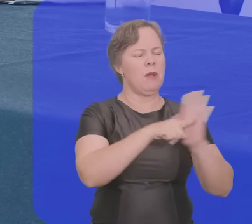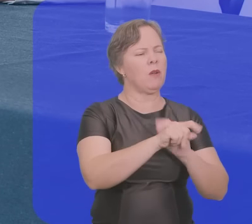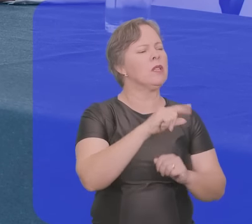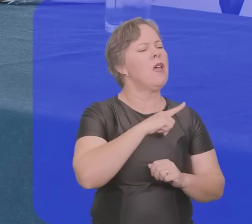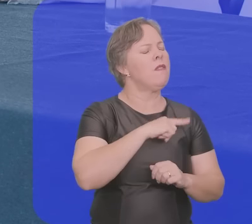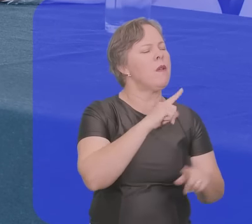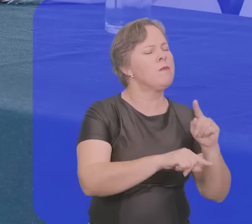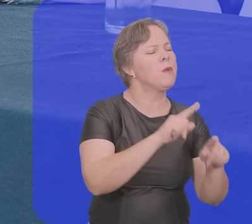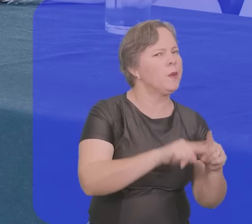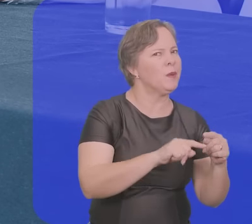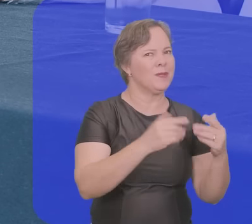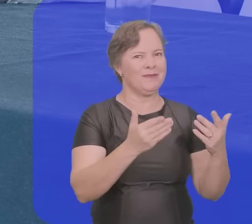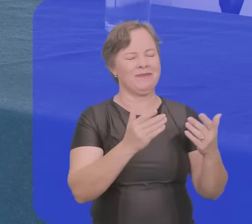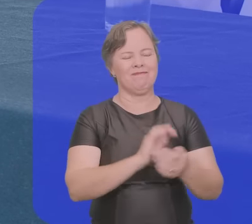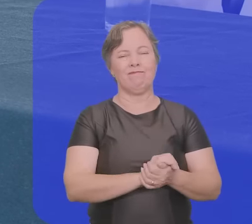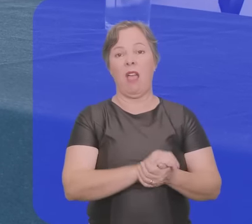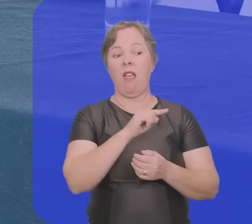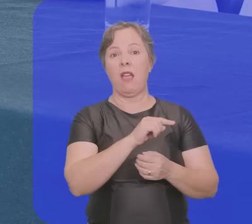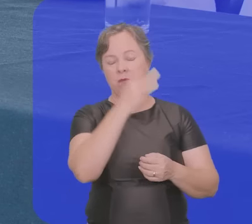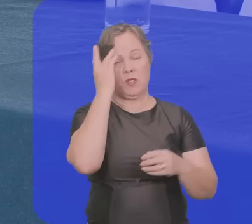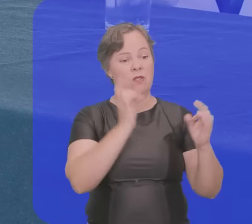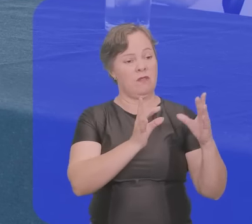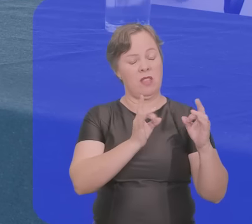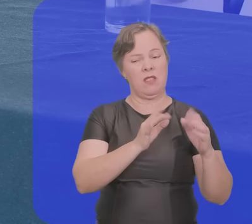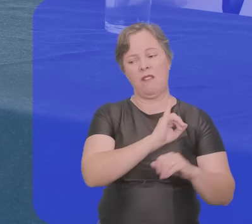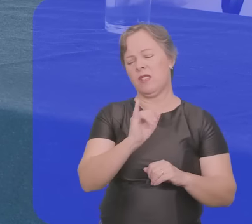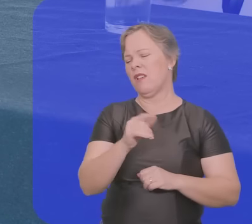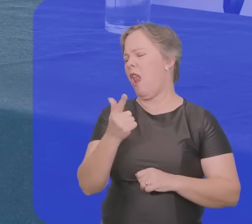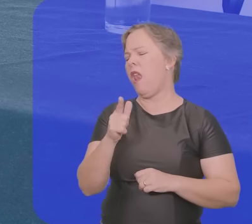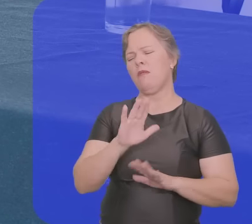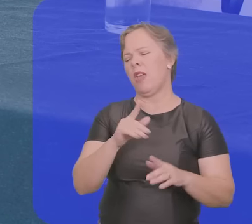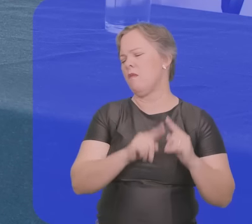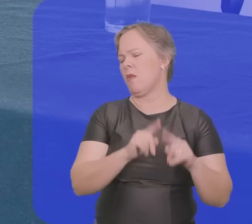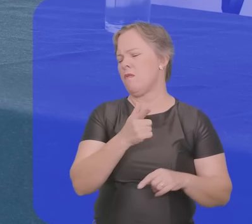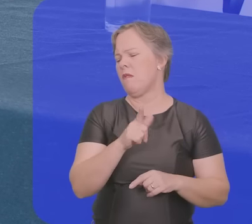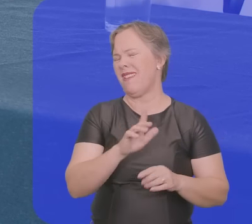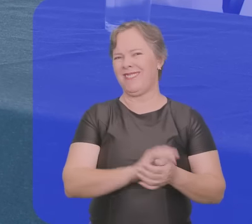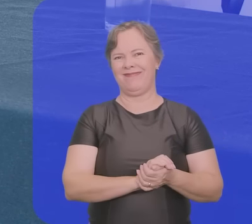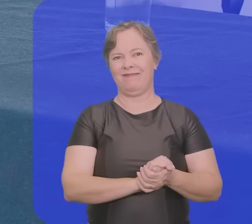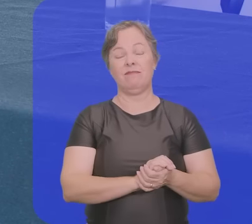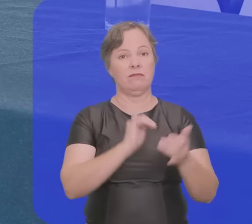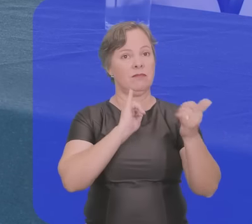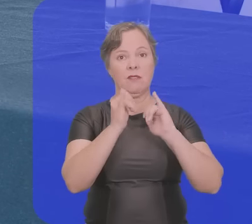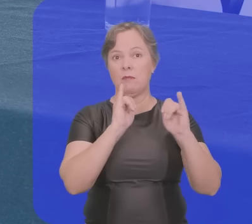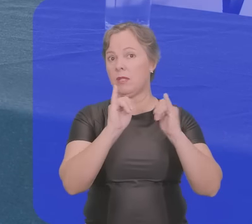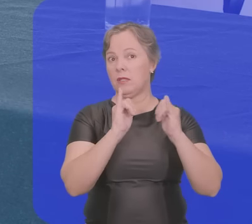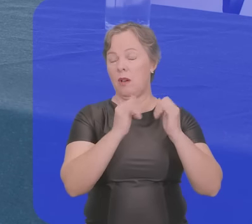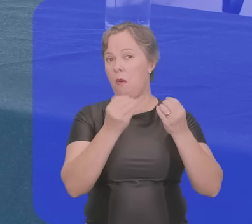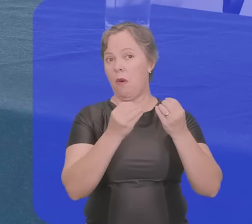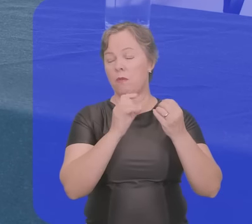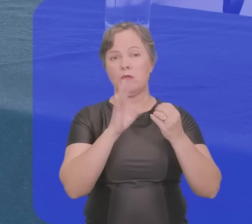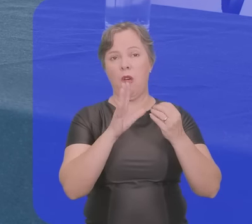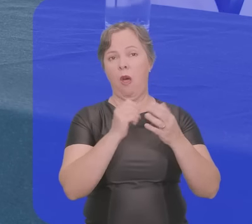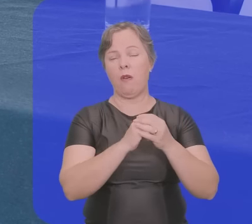determinado produto. E aí o vendedor responde que não tem aquele produto e aquela informação ela está no meio